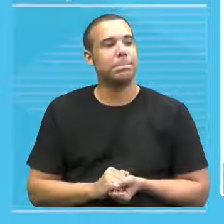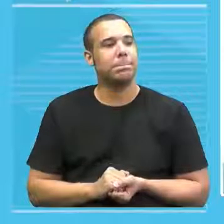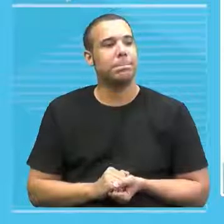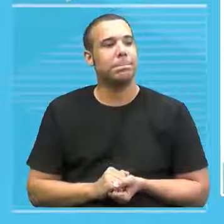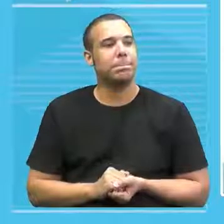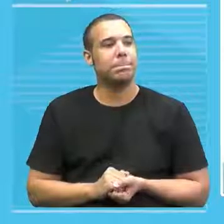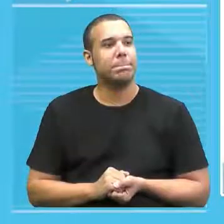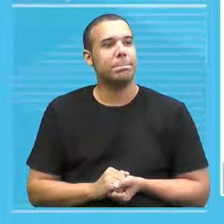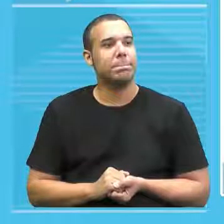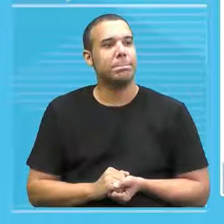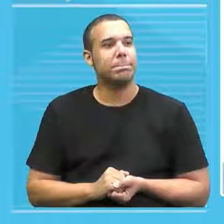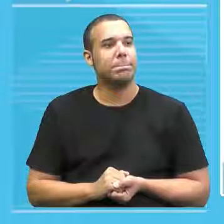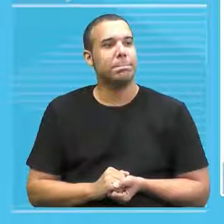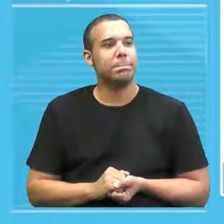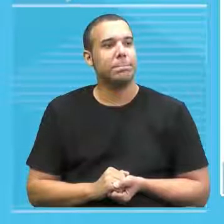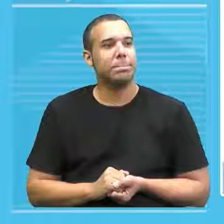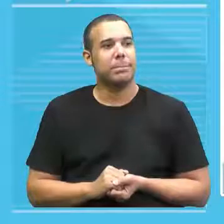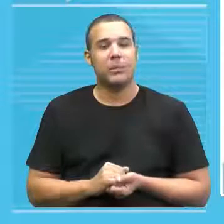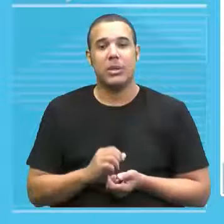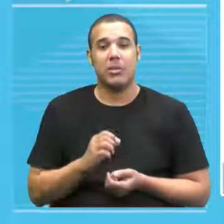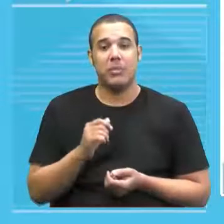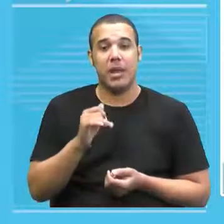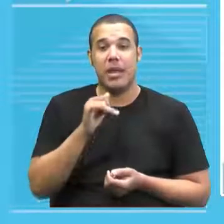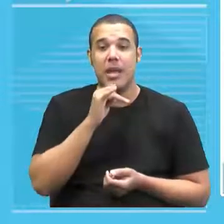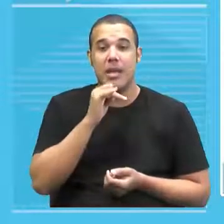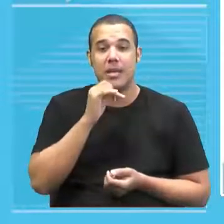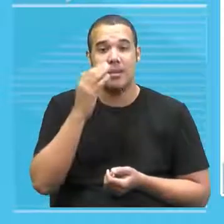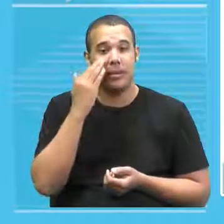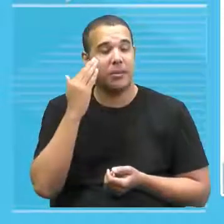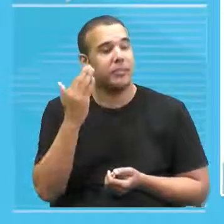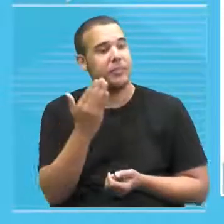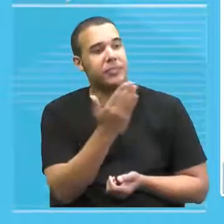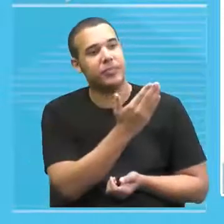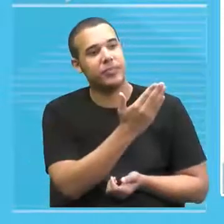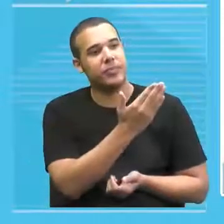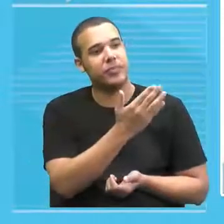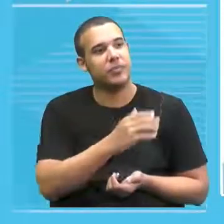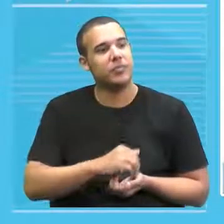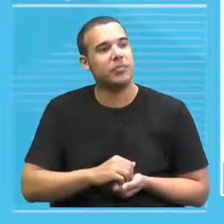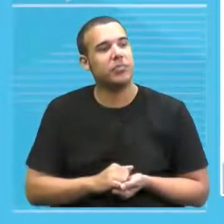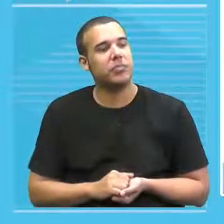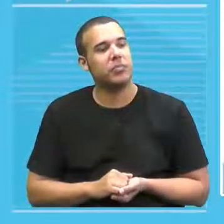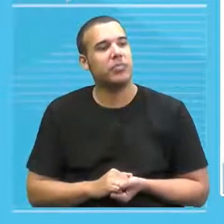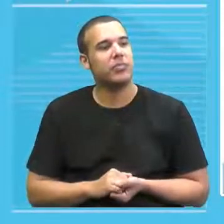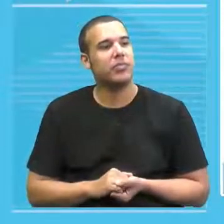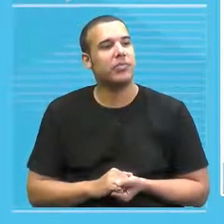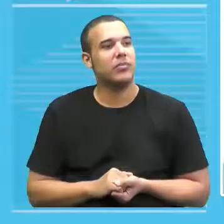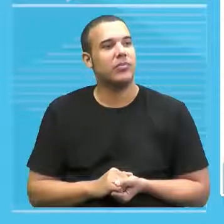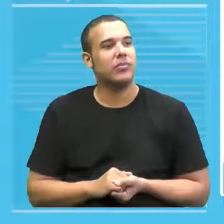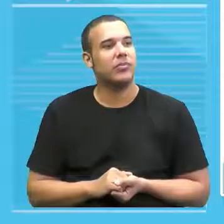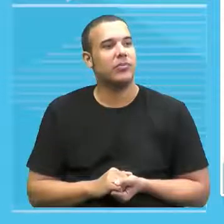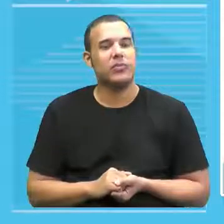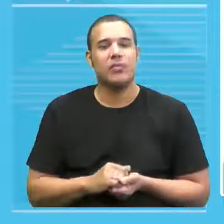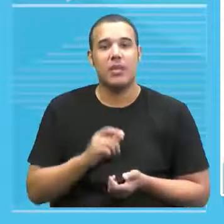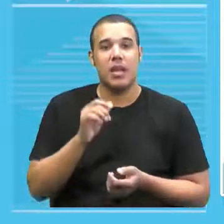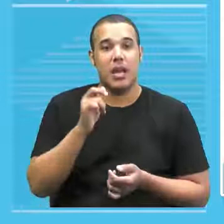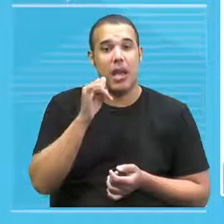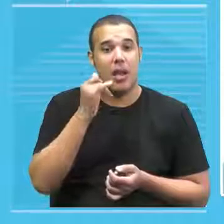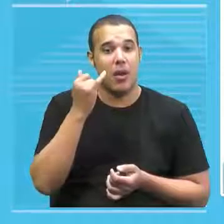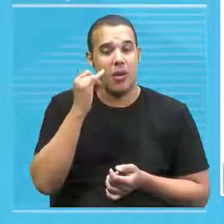a gente chama inclusive de Chão de fábrica né ó aqui eu tenho um exemplo aqui do segmento de